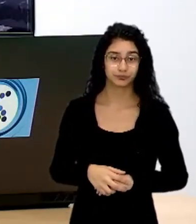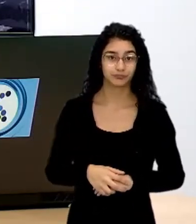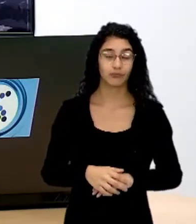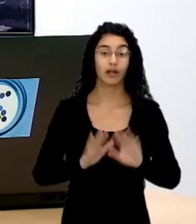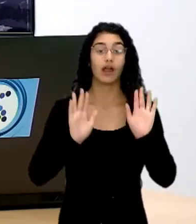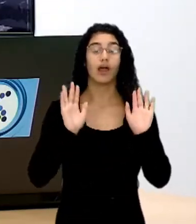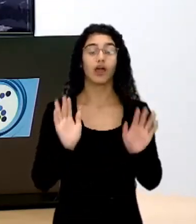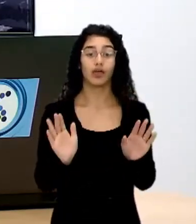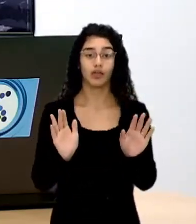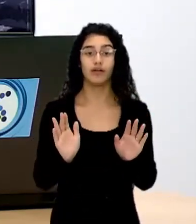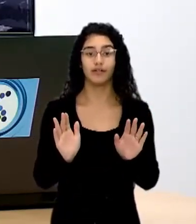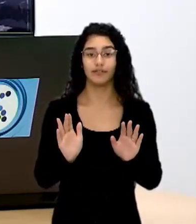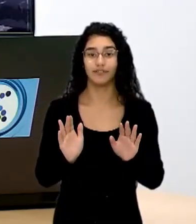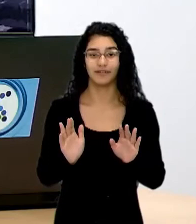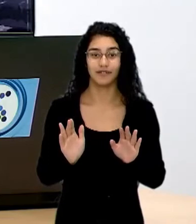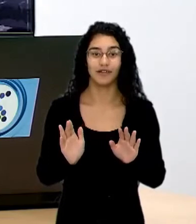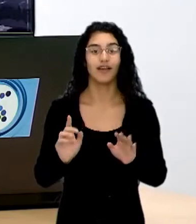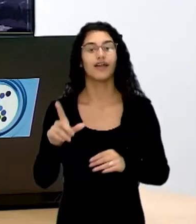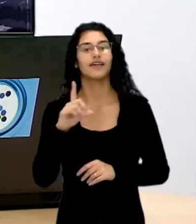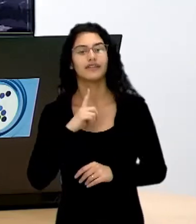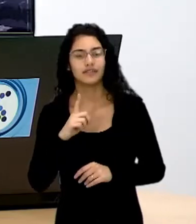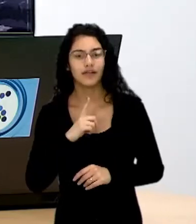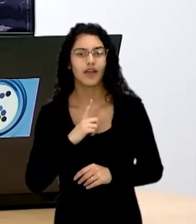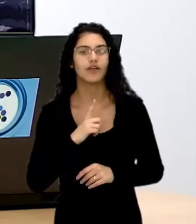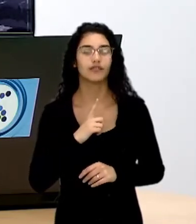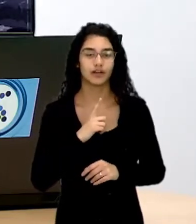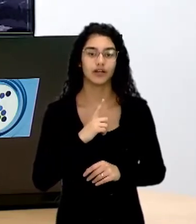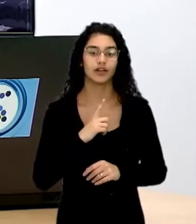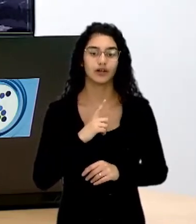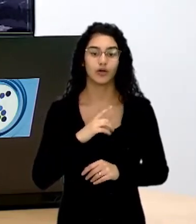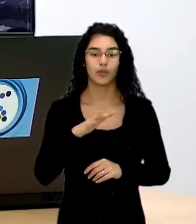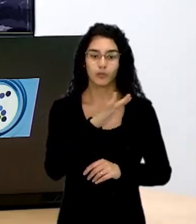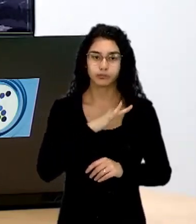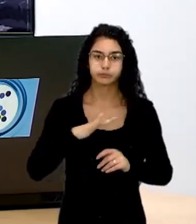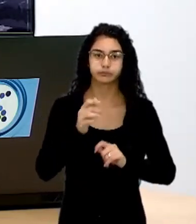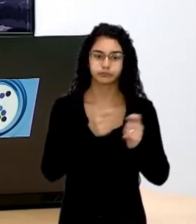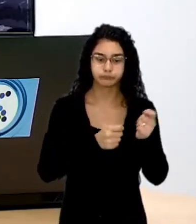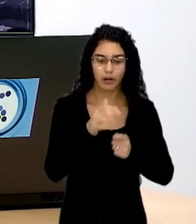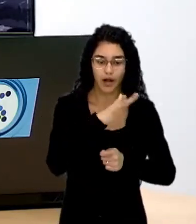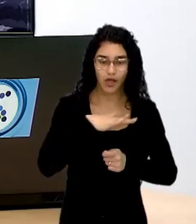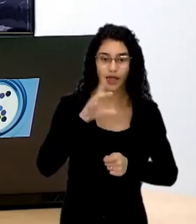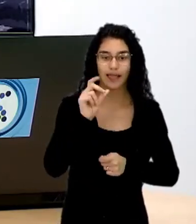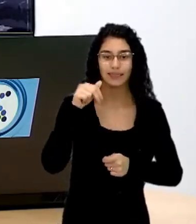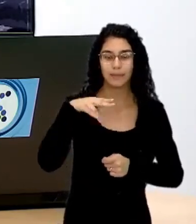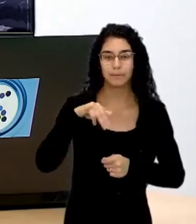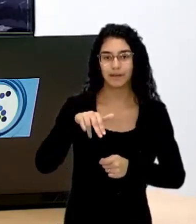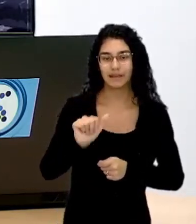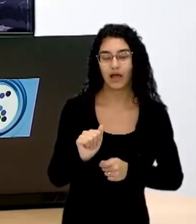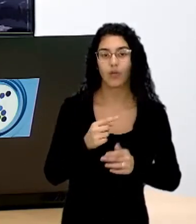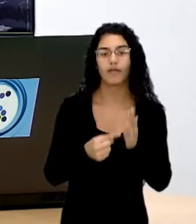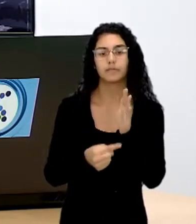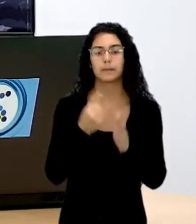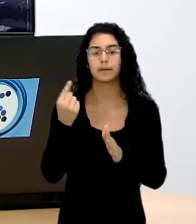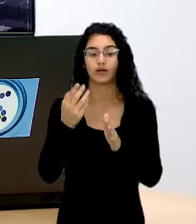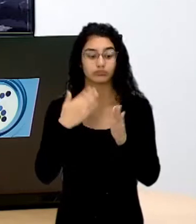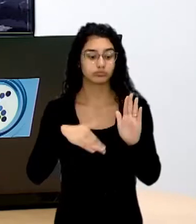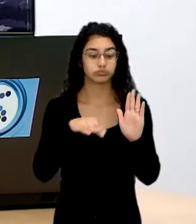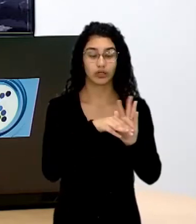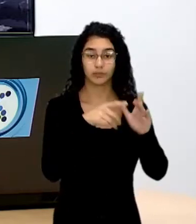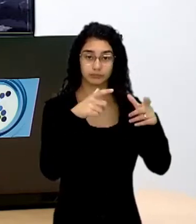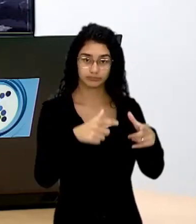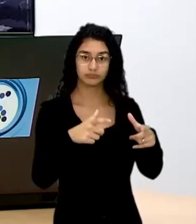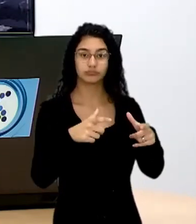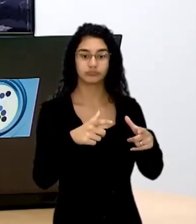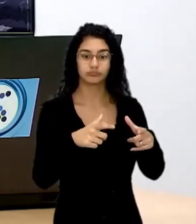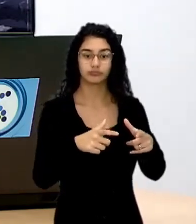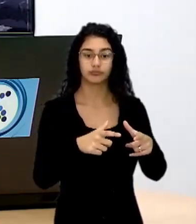aí eles tiveram controle sobre a região da Namíbia. O que eles fizeram? A primeira coisa que eles fizeram quando chegaram lá